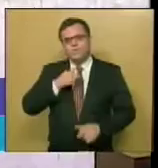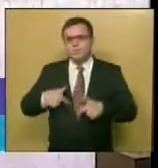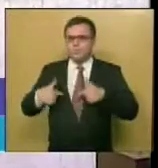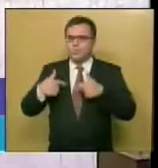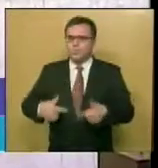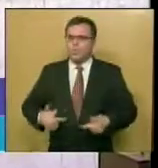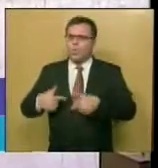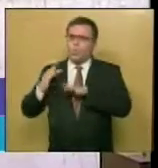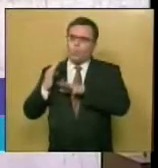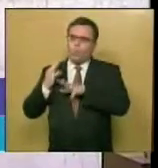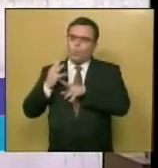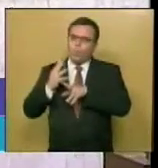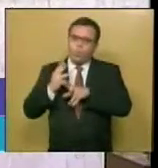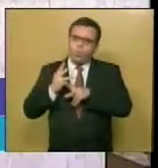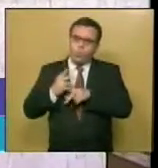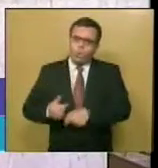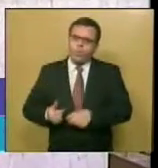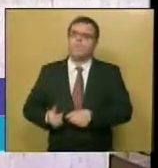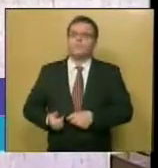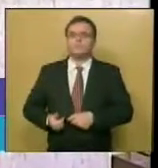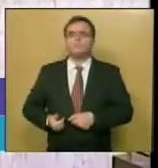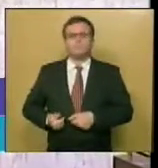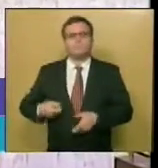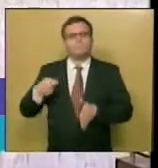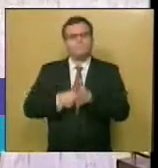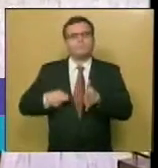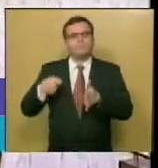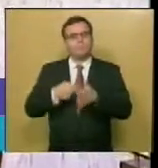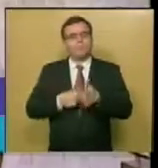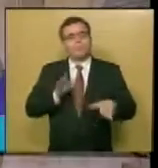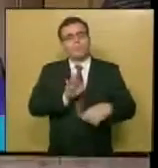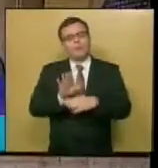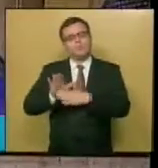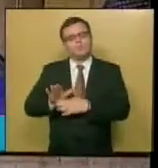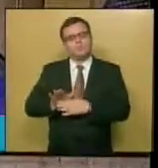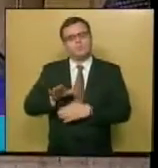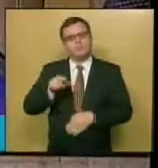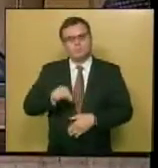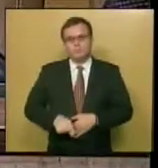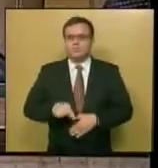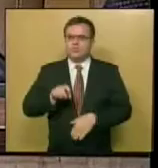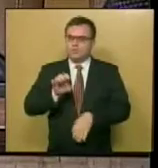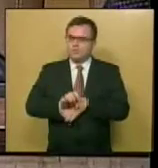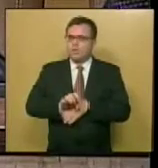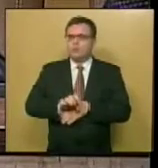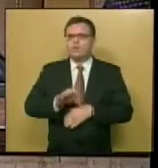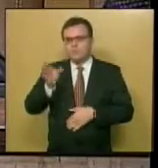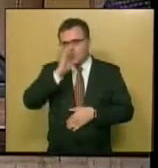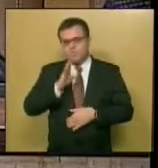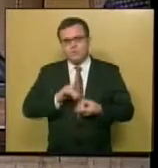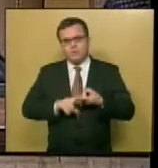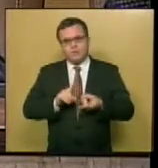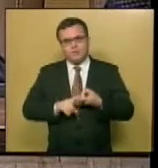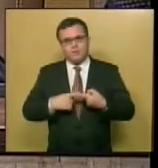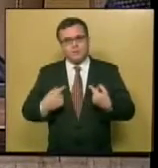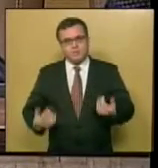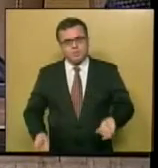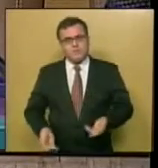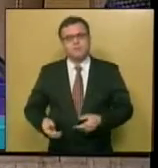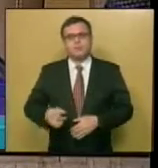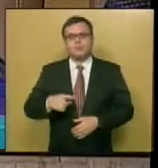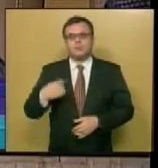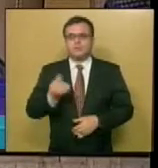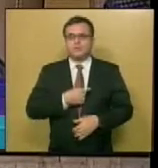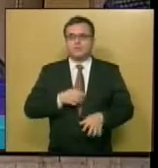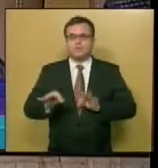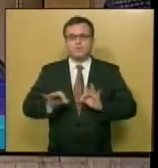e contribuíram para o engrandecimento do Estado e do Brasil. Os realizadores consistem no lançamento